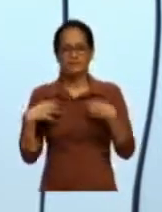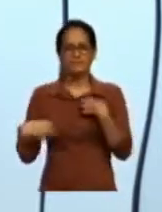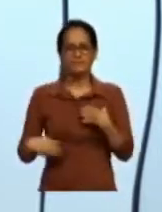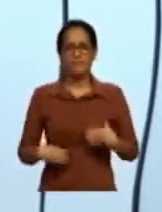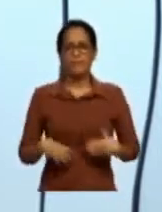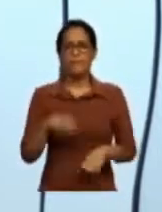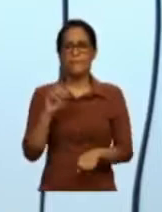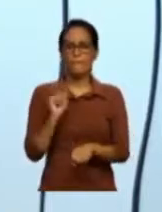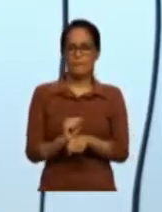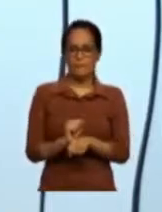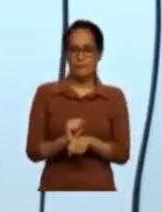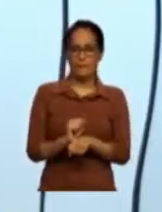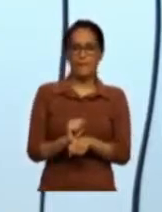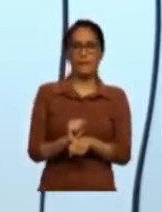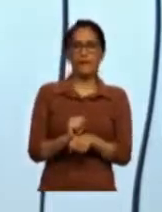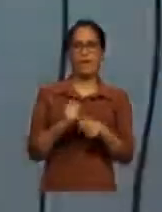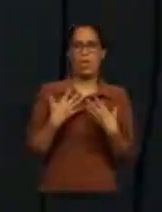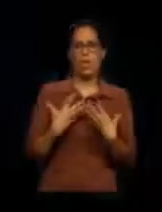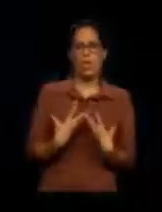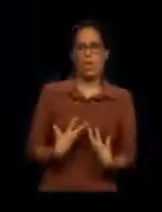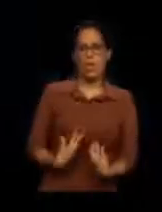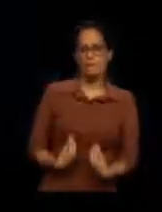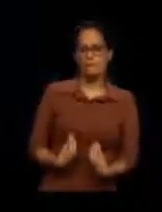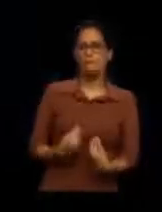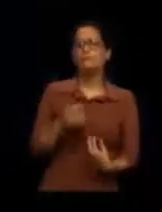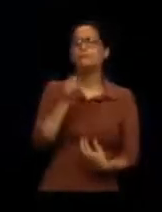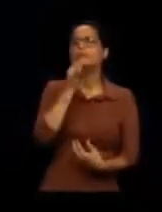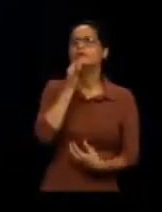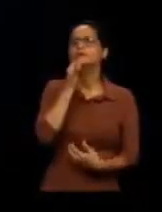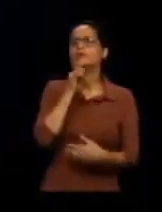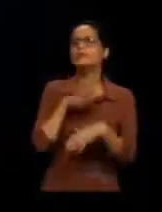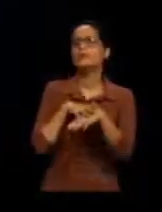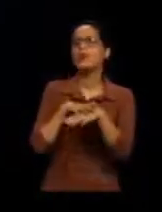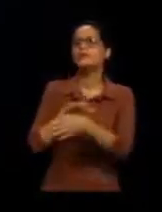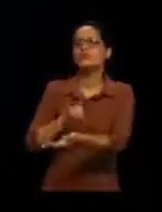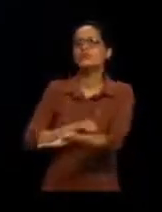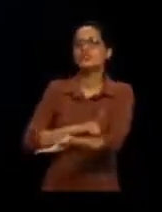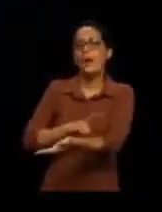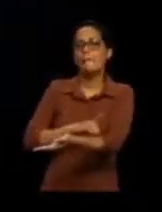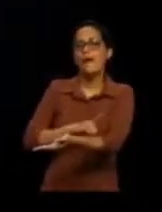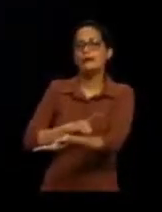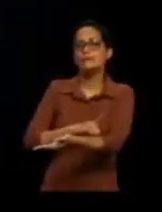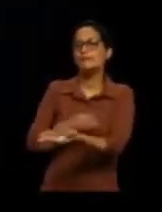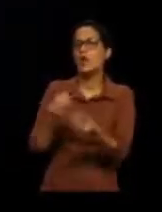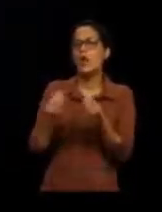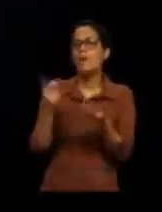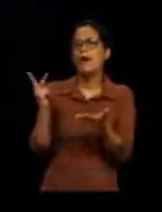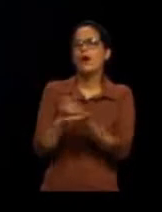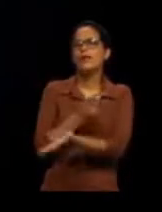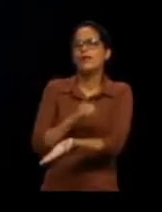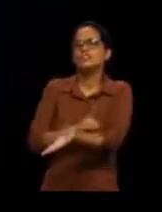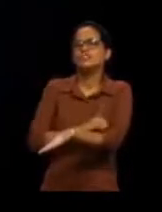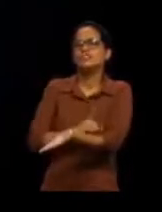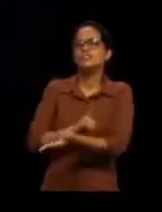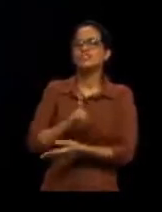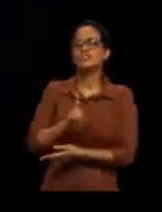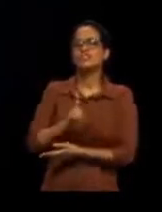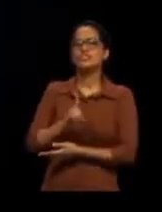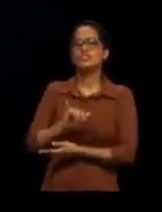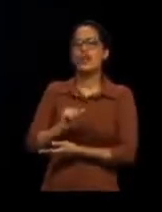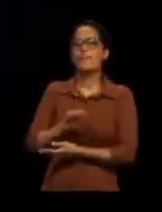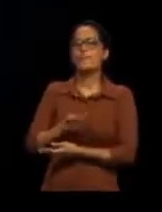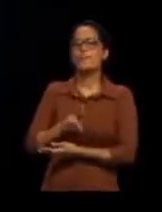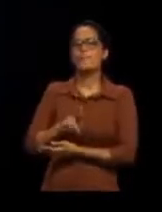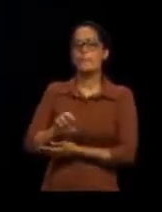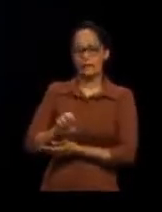Um exemplo clássico é a diabetes. Como que ocorre, então, essa diabetes? Né? Vamos pegar